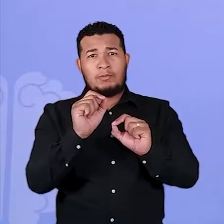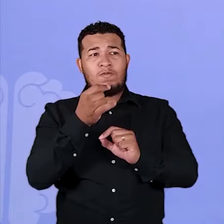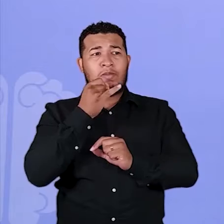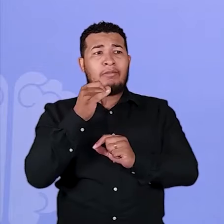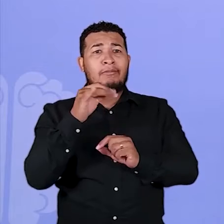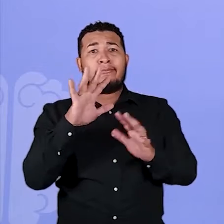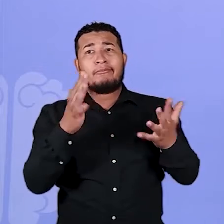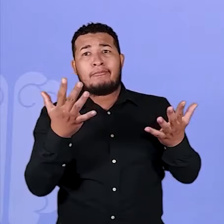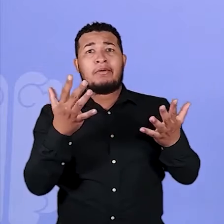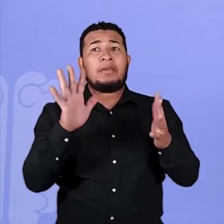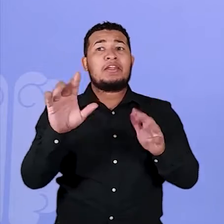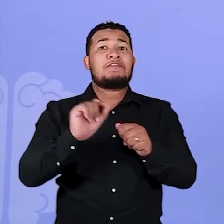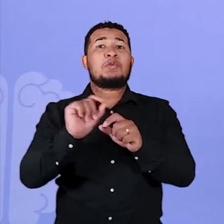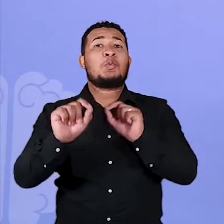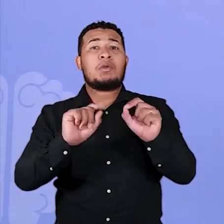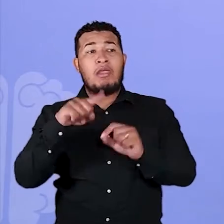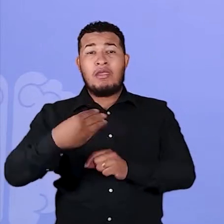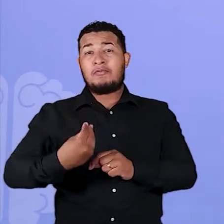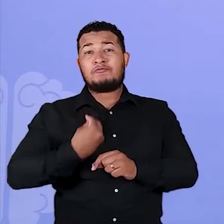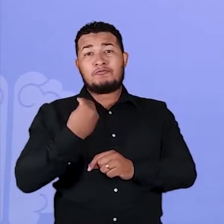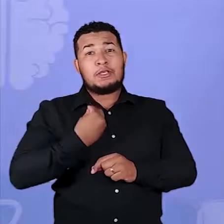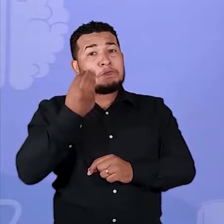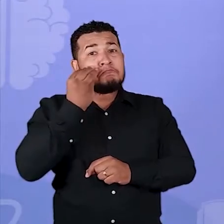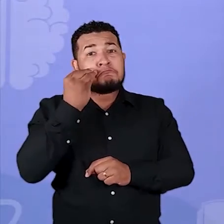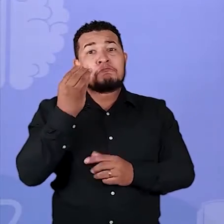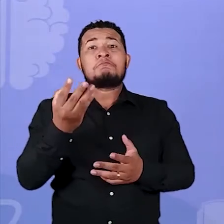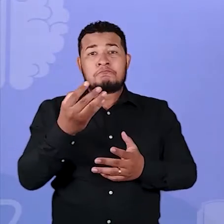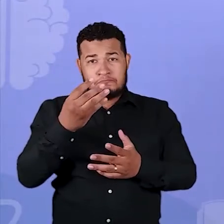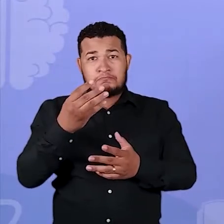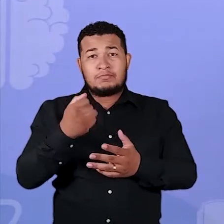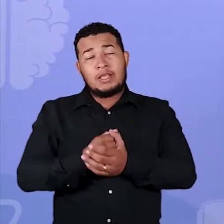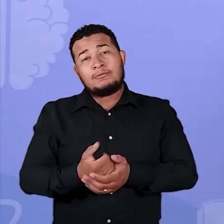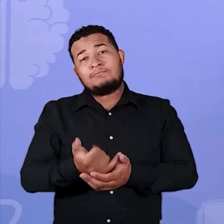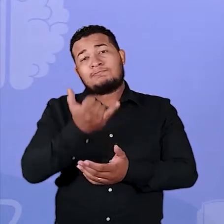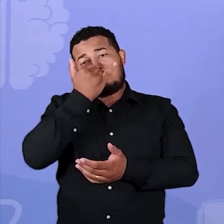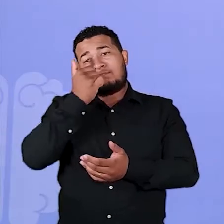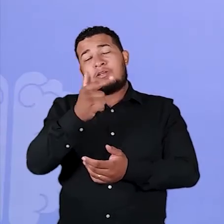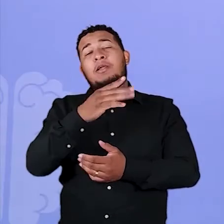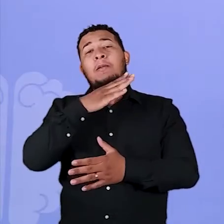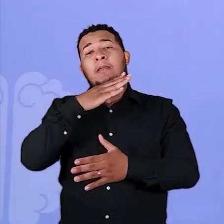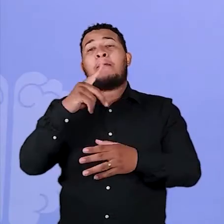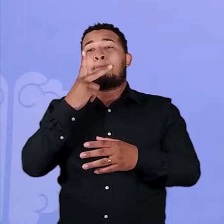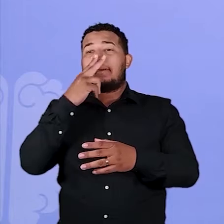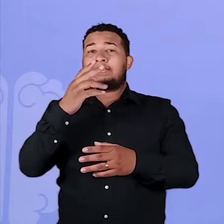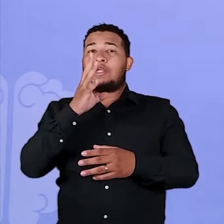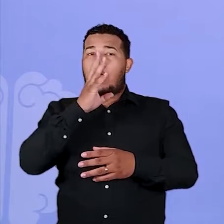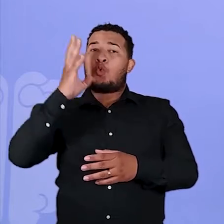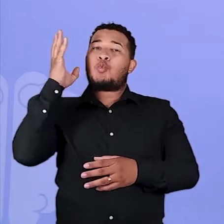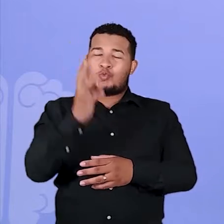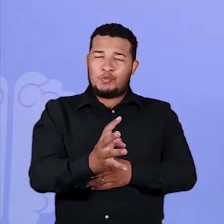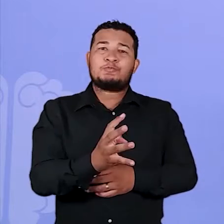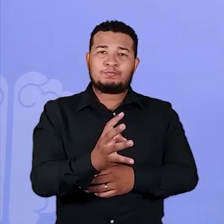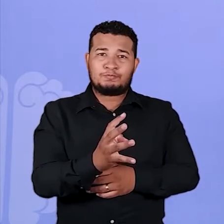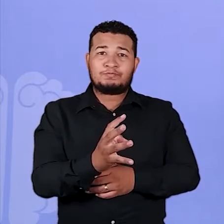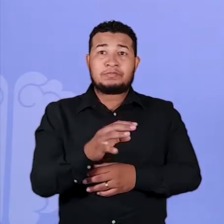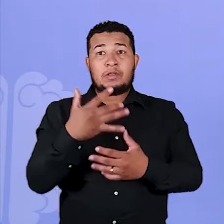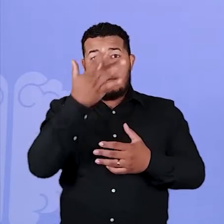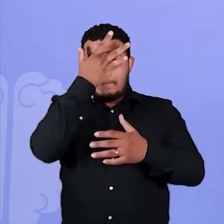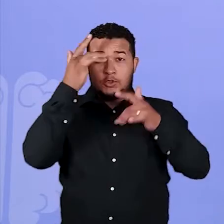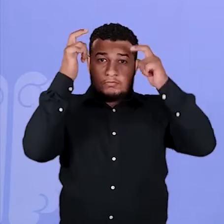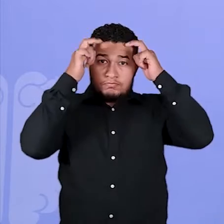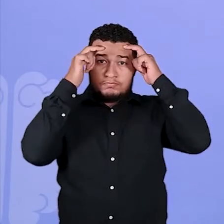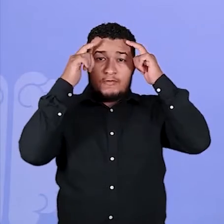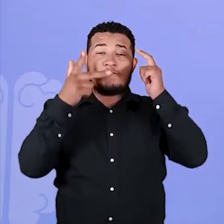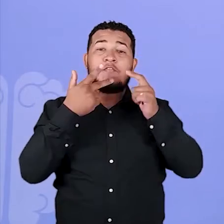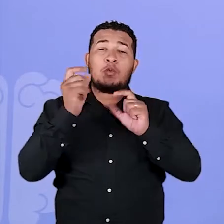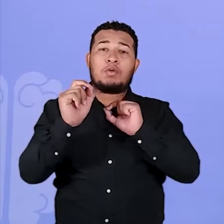que eles poderiam ter feito para sobreviver? Eles foram condenados e o argumento que a Suprema Corte lá da